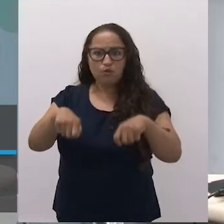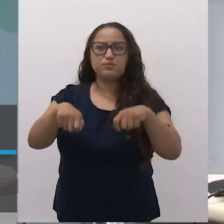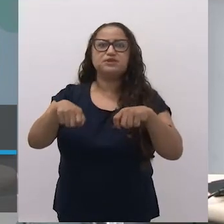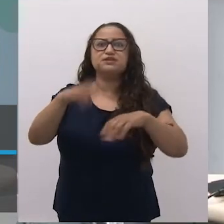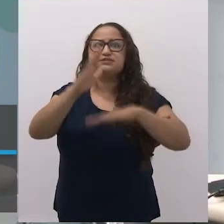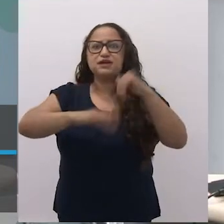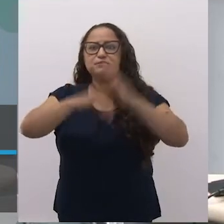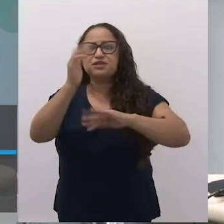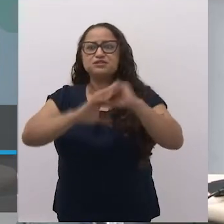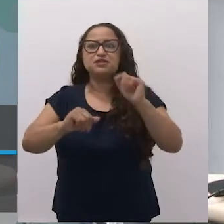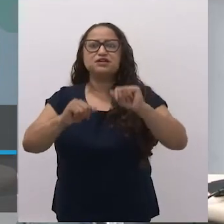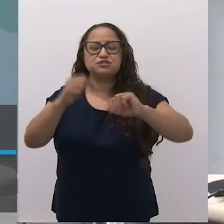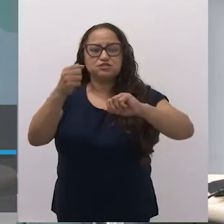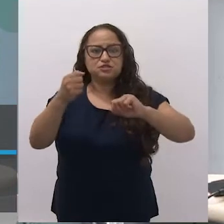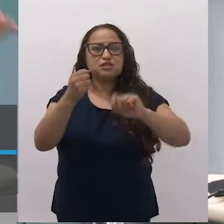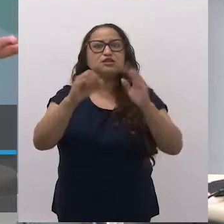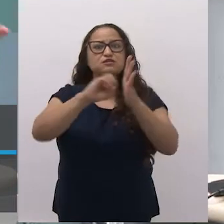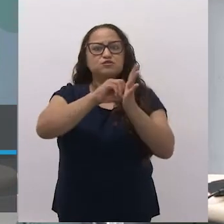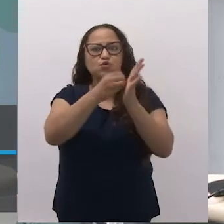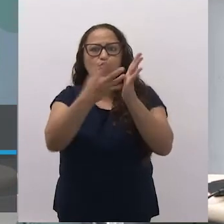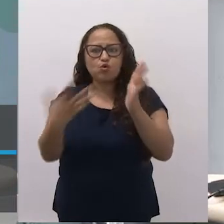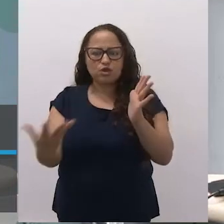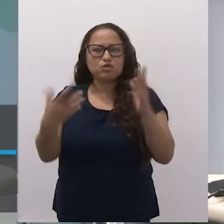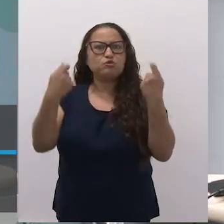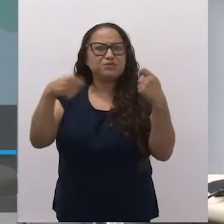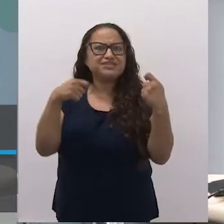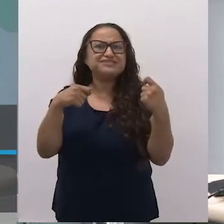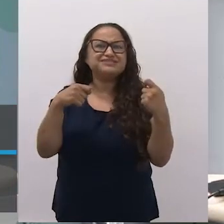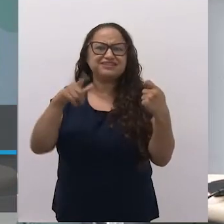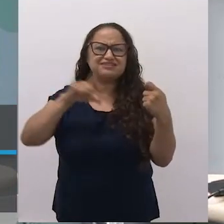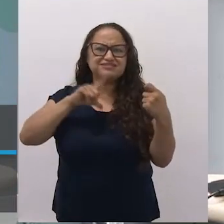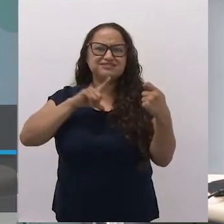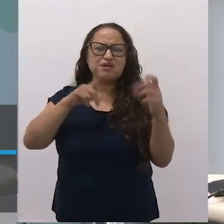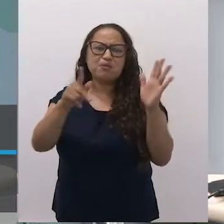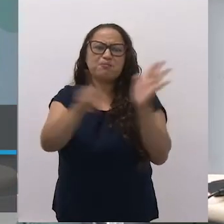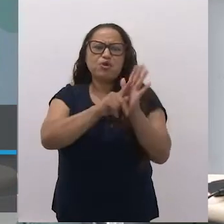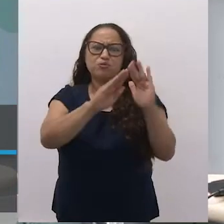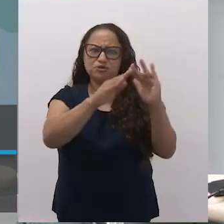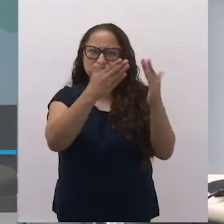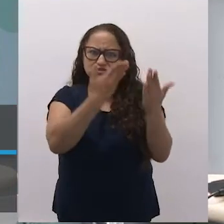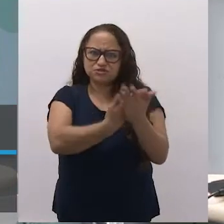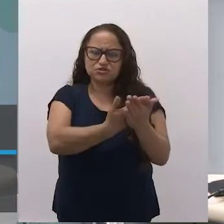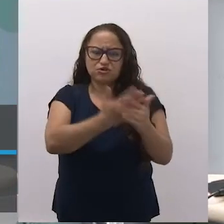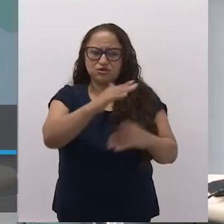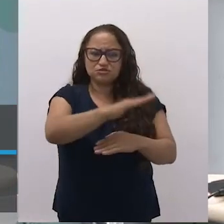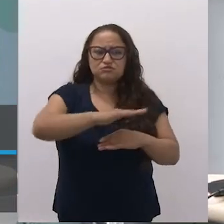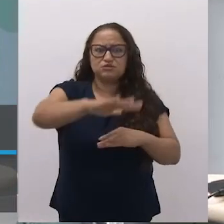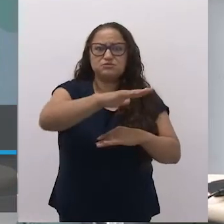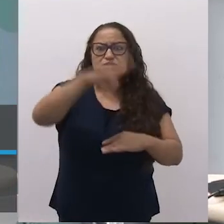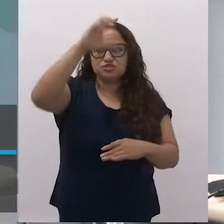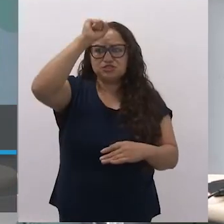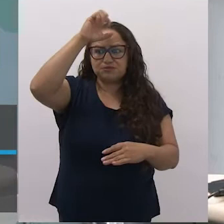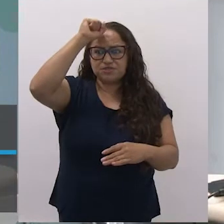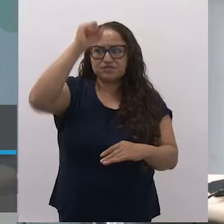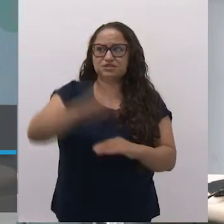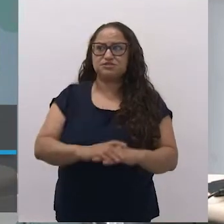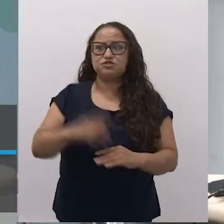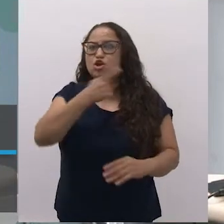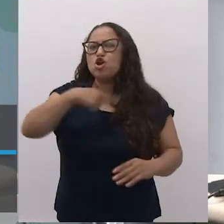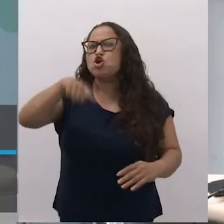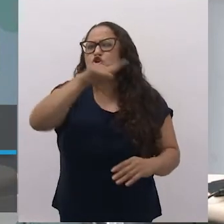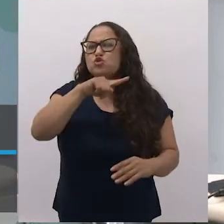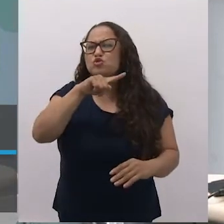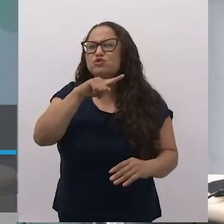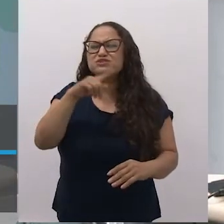estar bem nítidos na nossa escola, no nosso ambiente de aprendizagem, a gente não pode